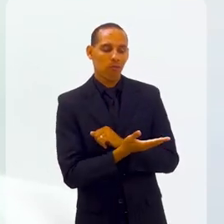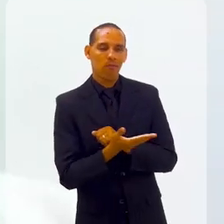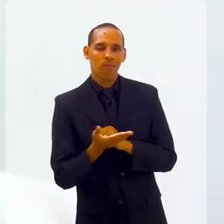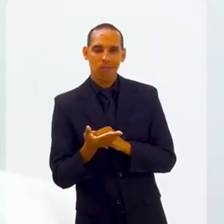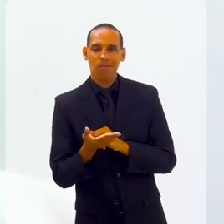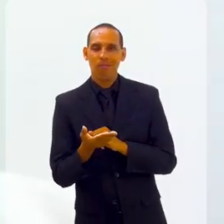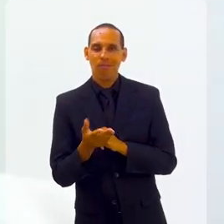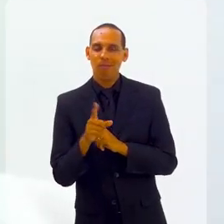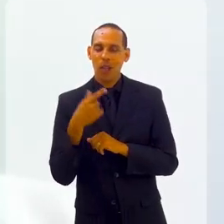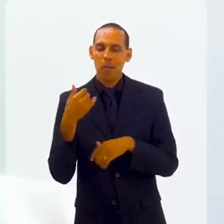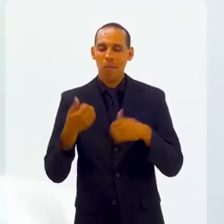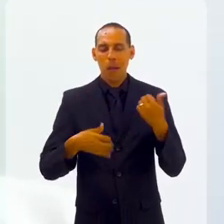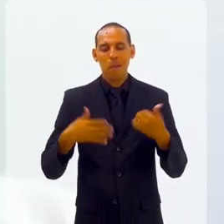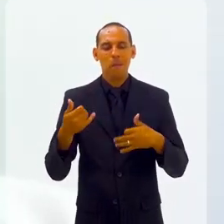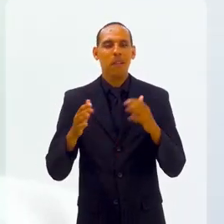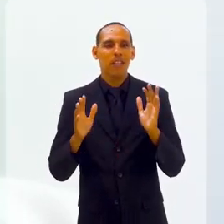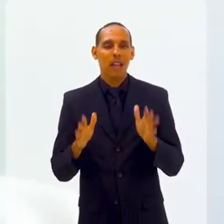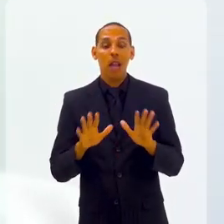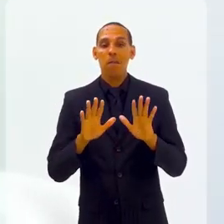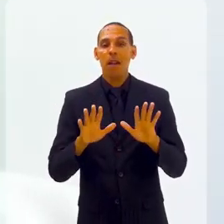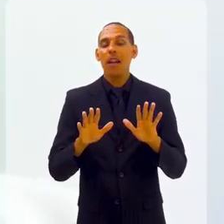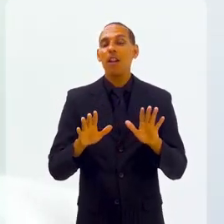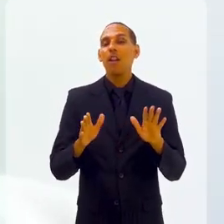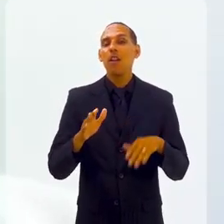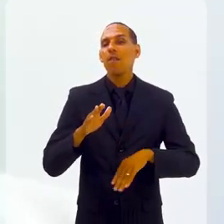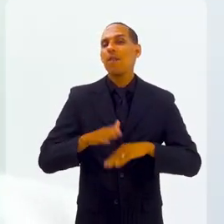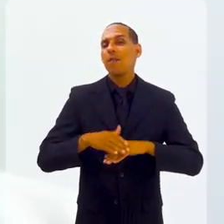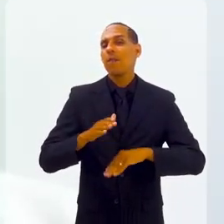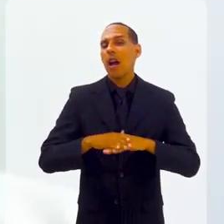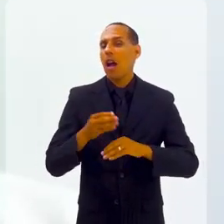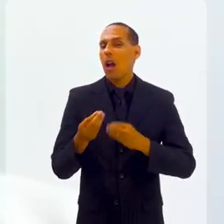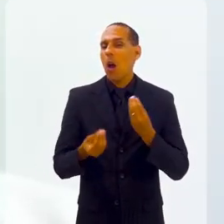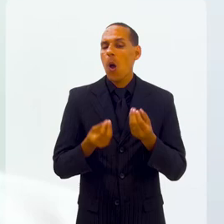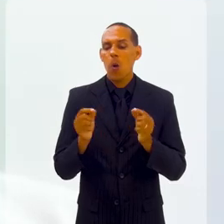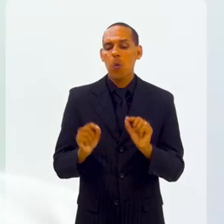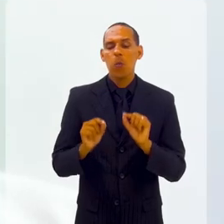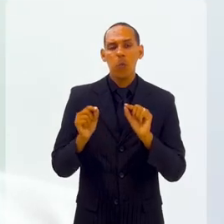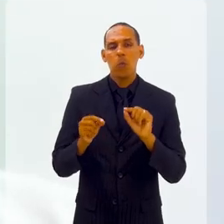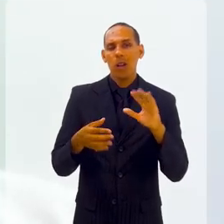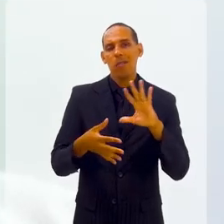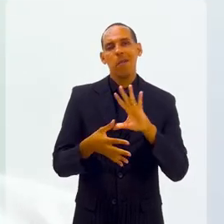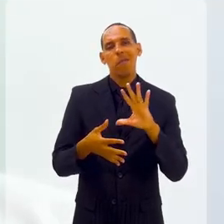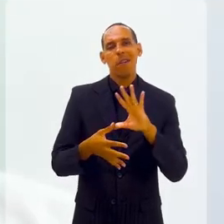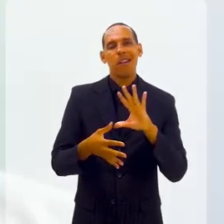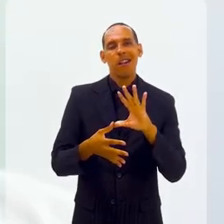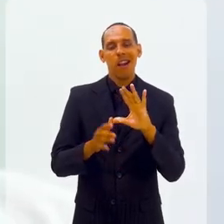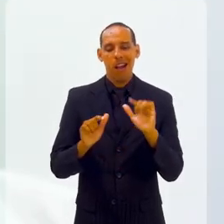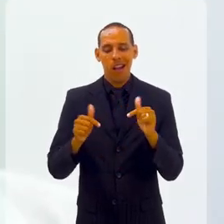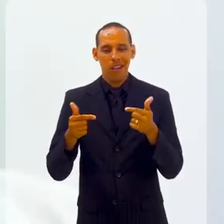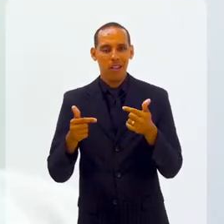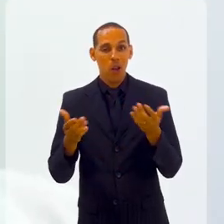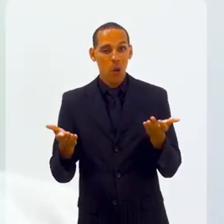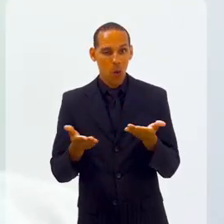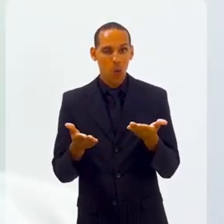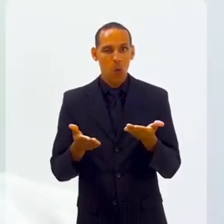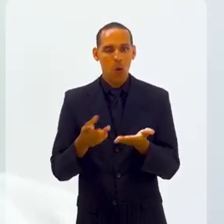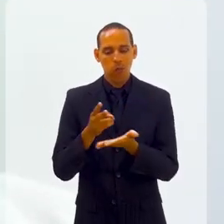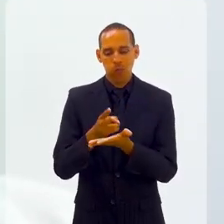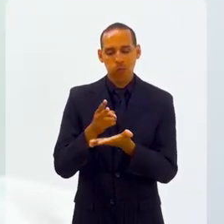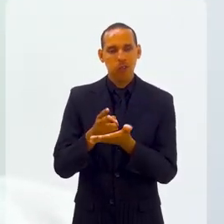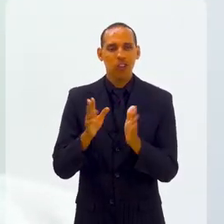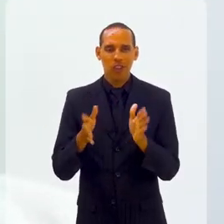com esses atores né que a gente mencionou é da gente mapear as ações que já estão em andamento né e